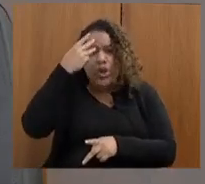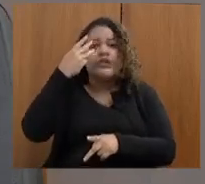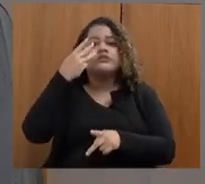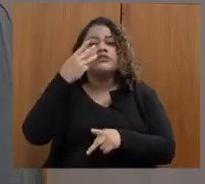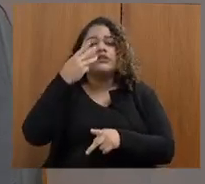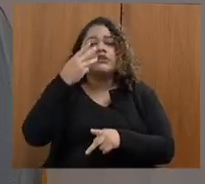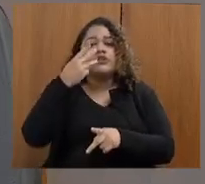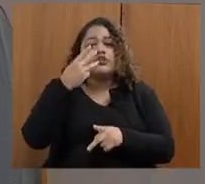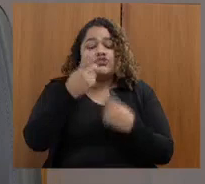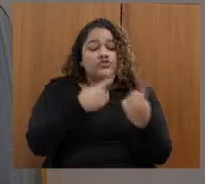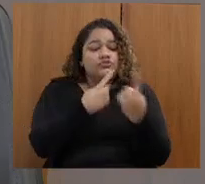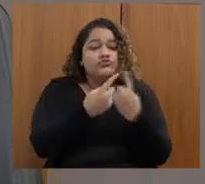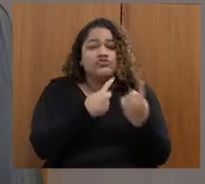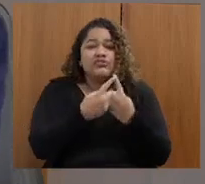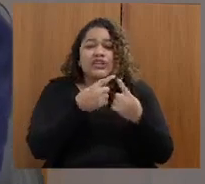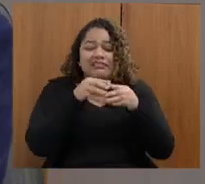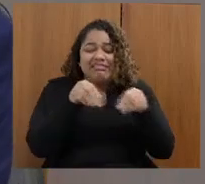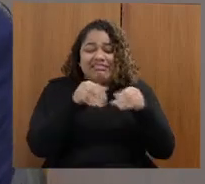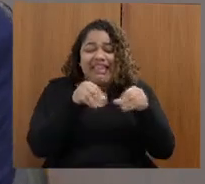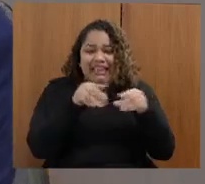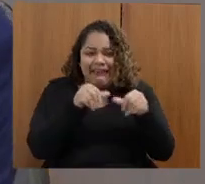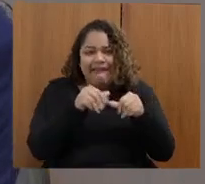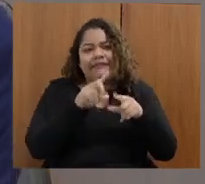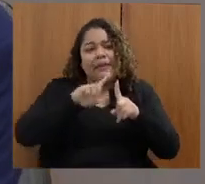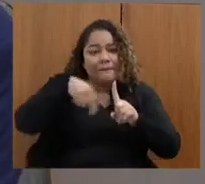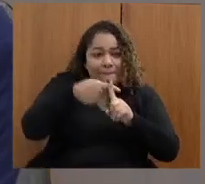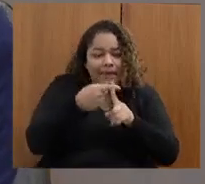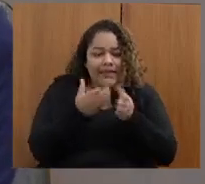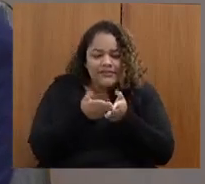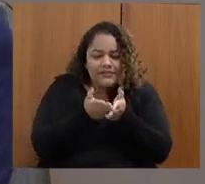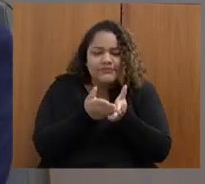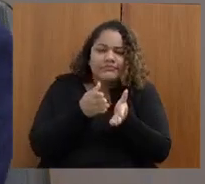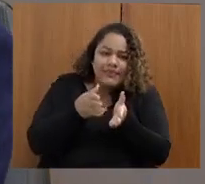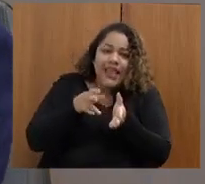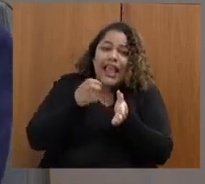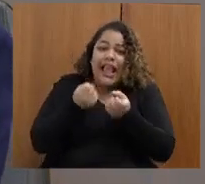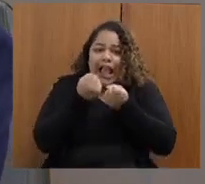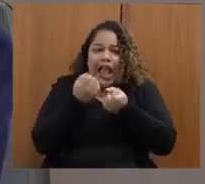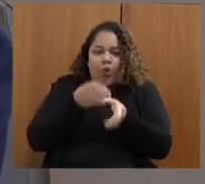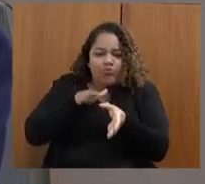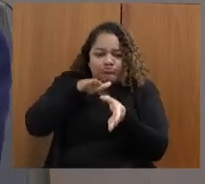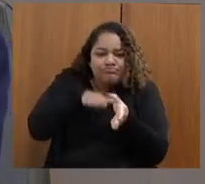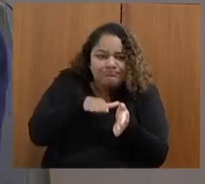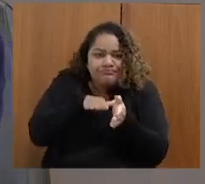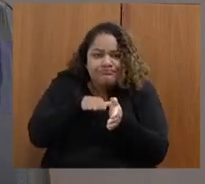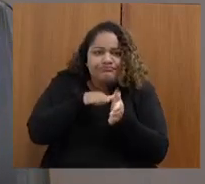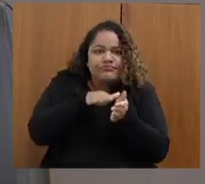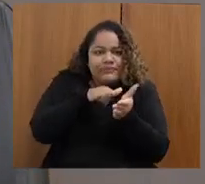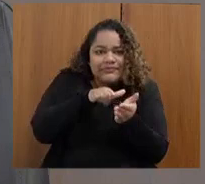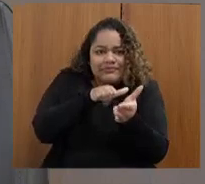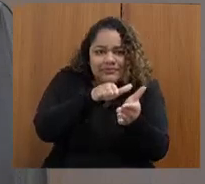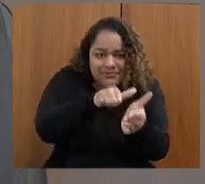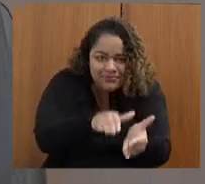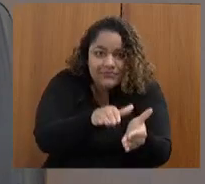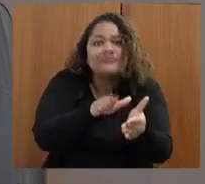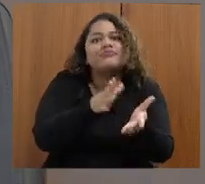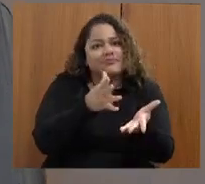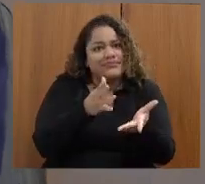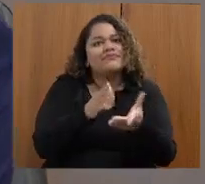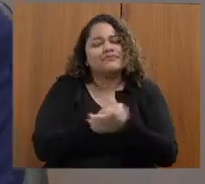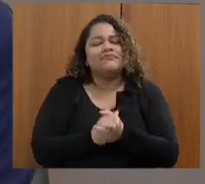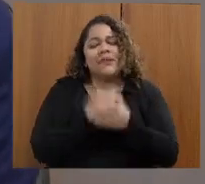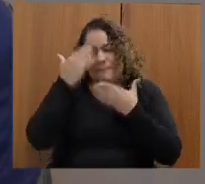com balsa e tudo que tem direito então conseguimos ir foi muito bom e eu e agradeço a sua companhia o outro ponto que o senhor